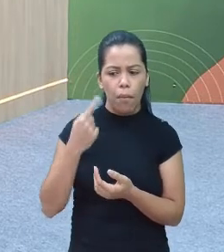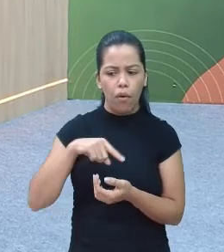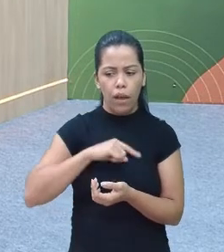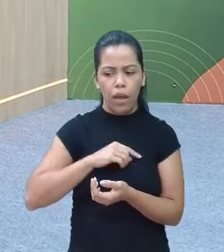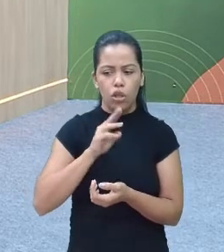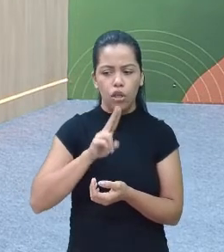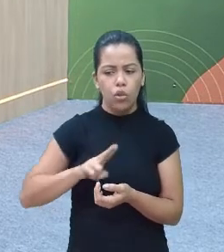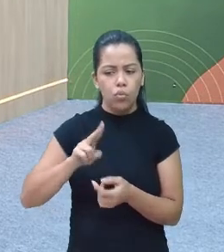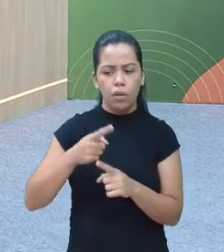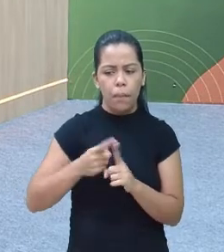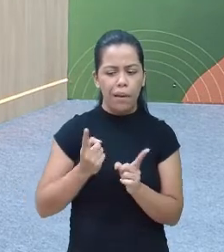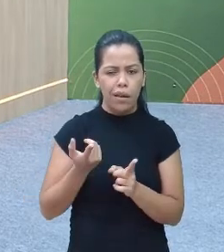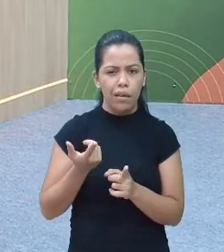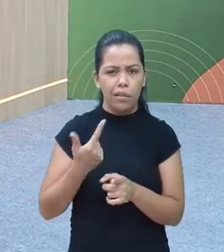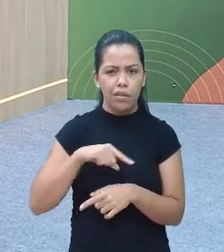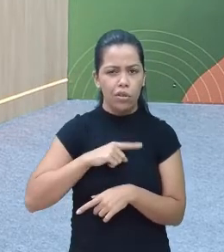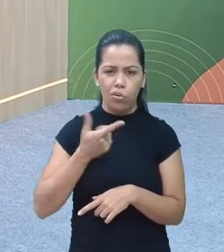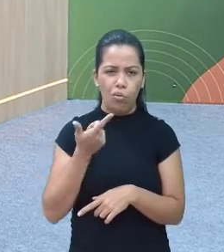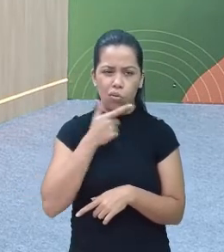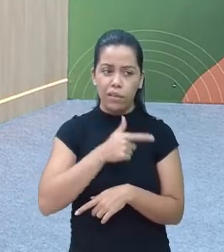o vemos fisicamente.